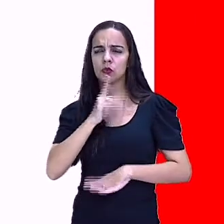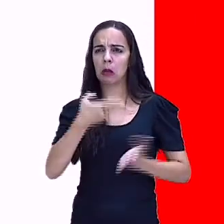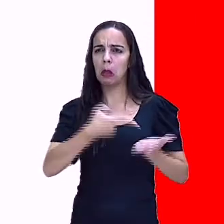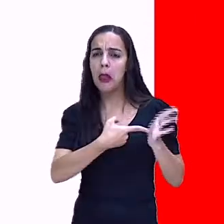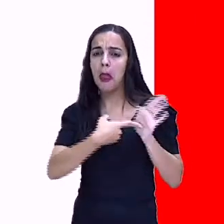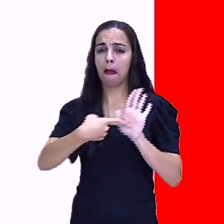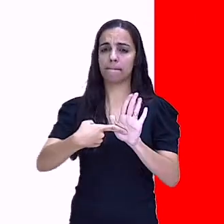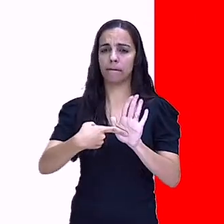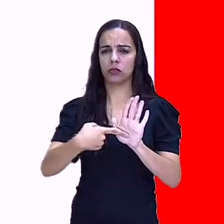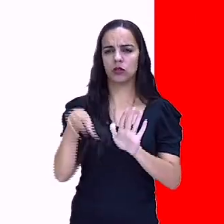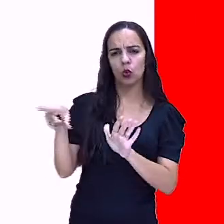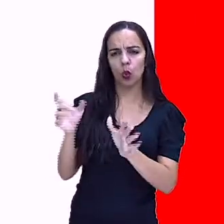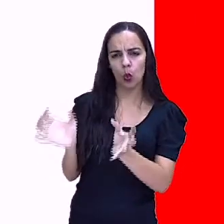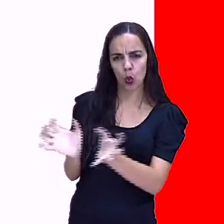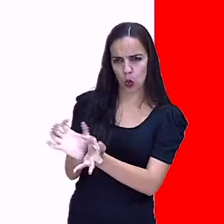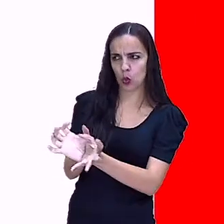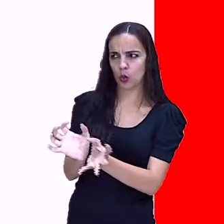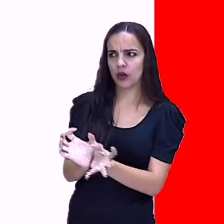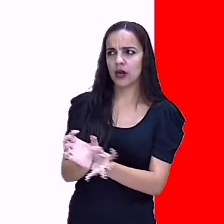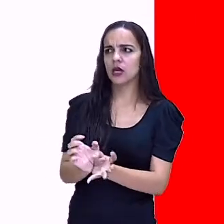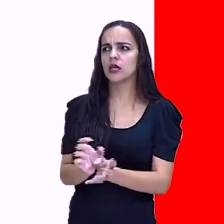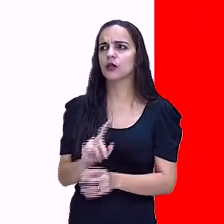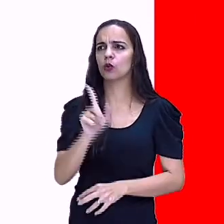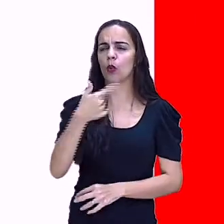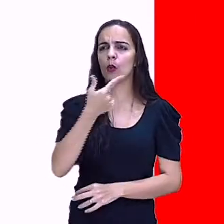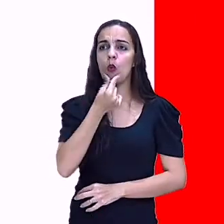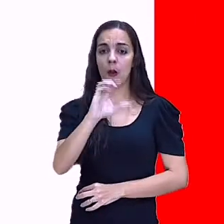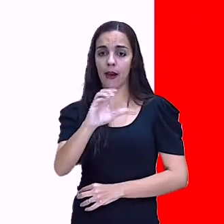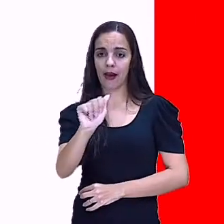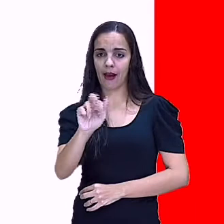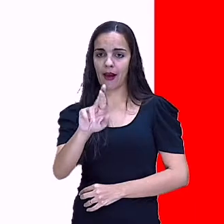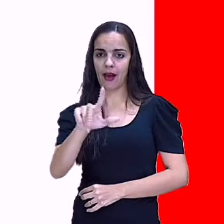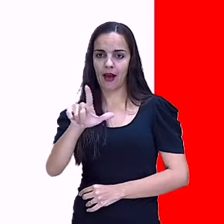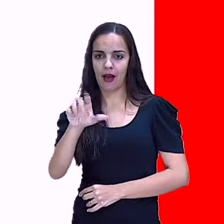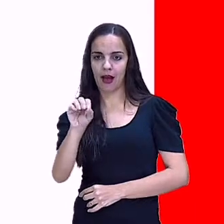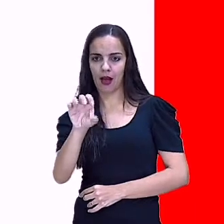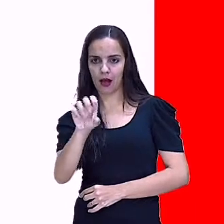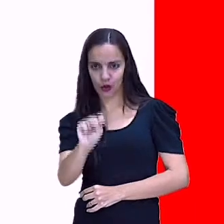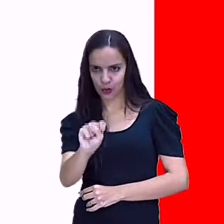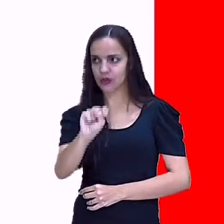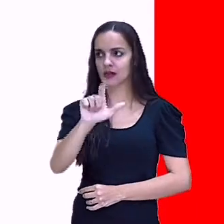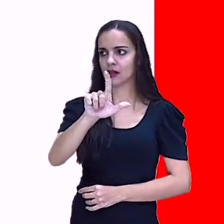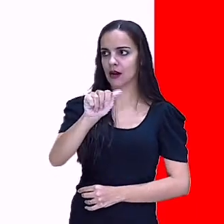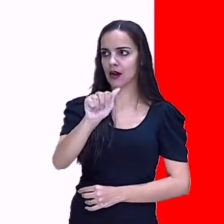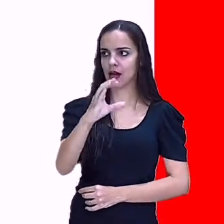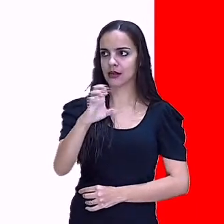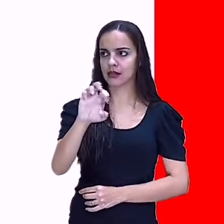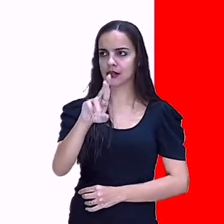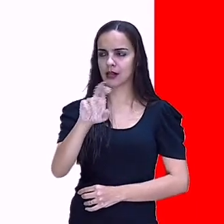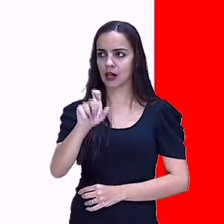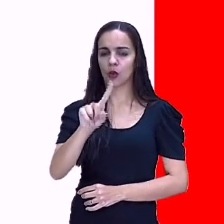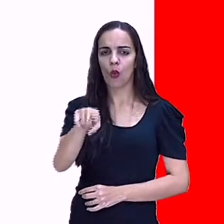representativos da UDN é Carlos Lacerda. O outro foi o Partido